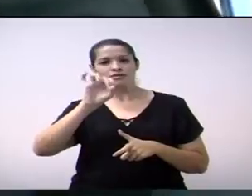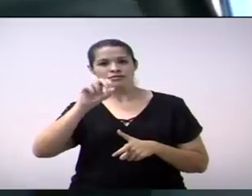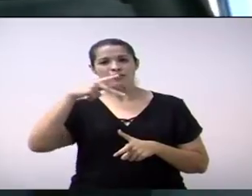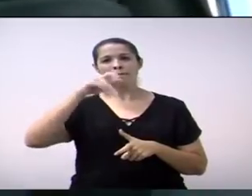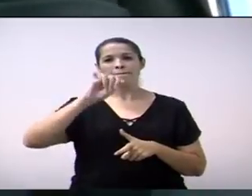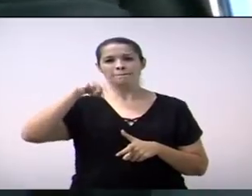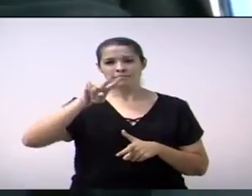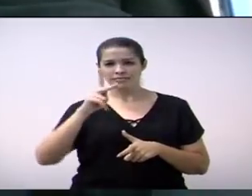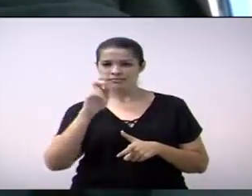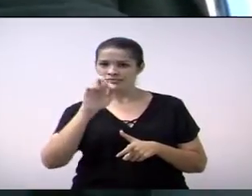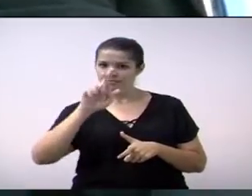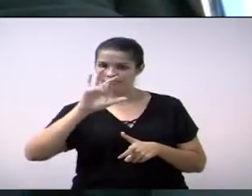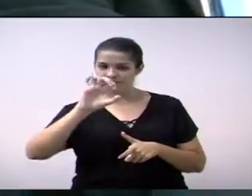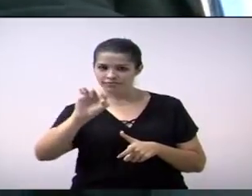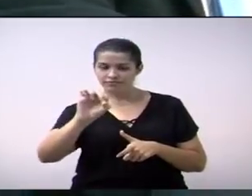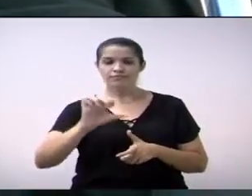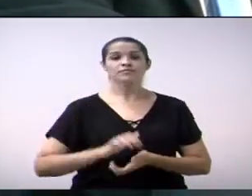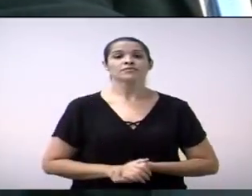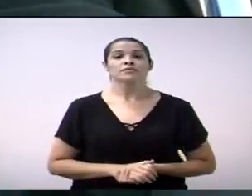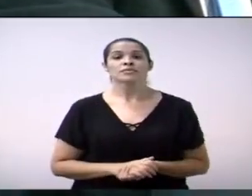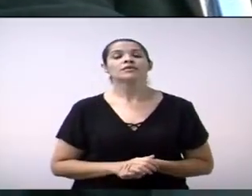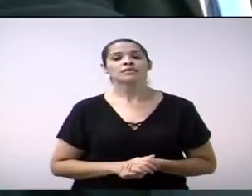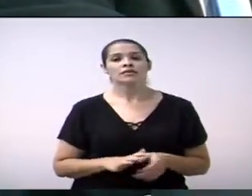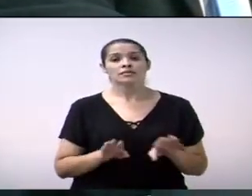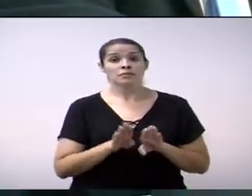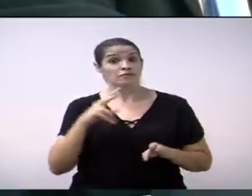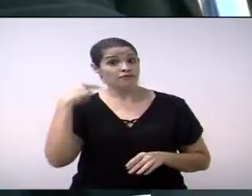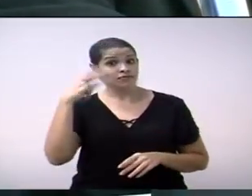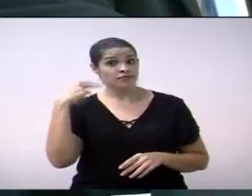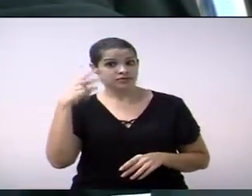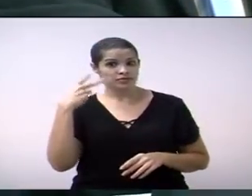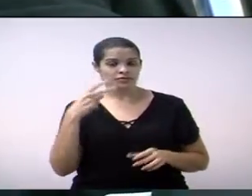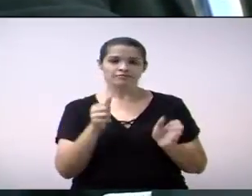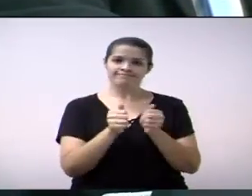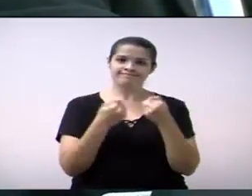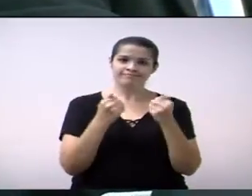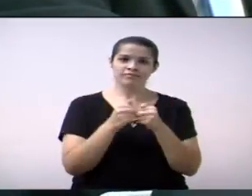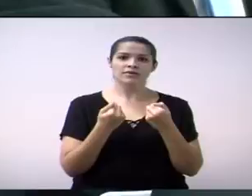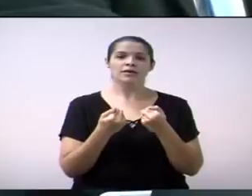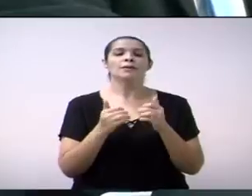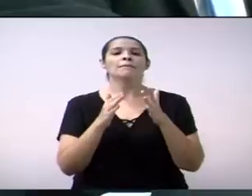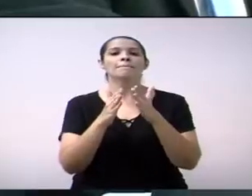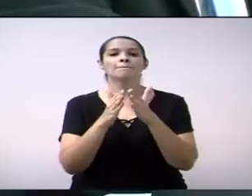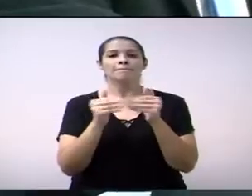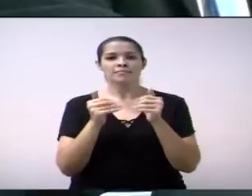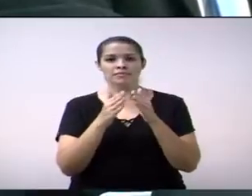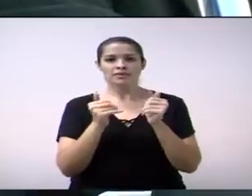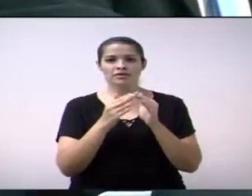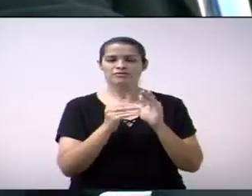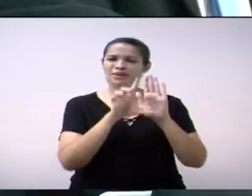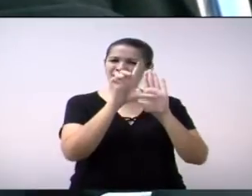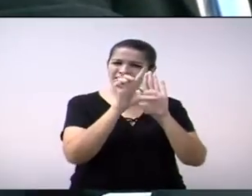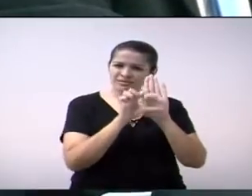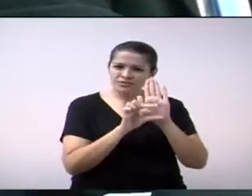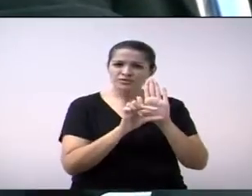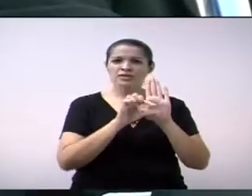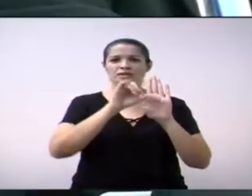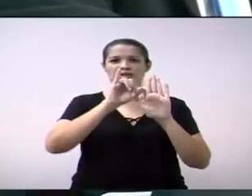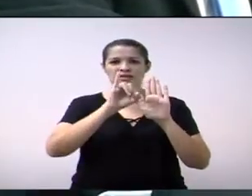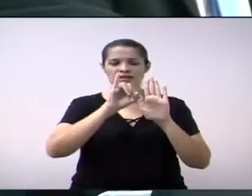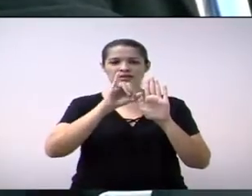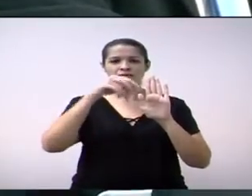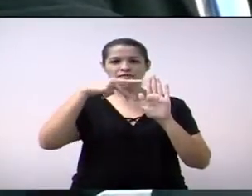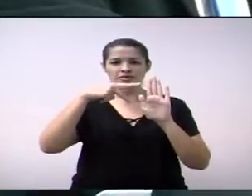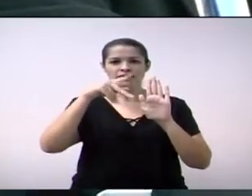número 153, vereador Marquinho Fiorella, propondo ao Executivo estudos visando a redução do ITBI, Imposto sobre Transmissão de